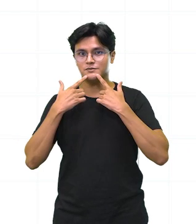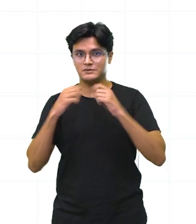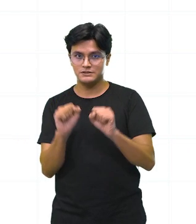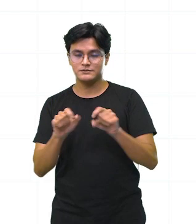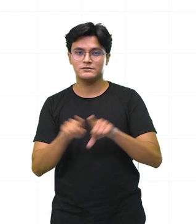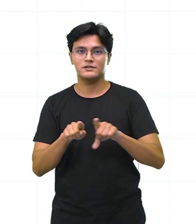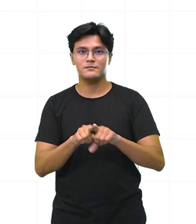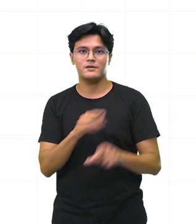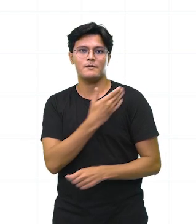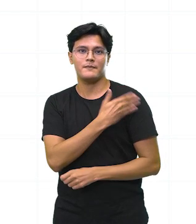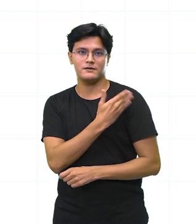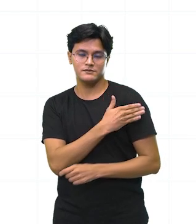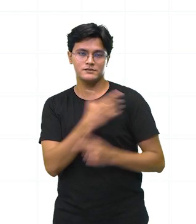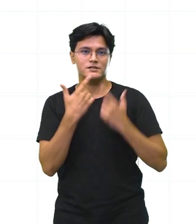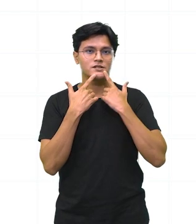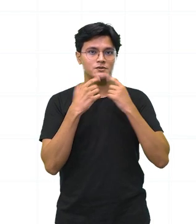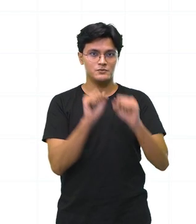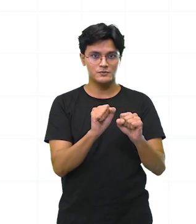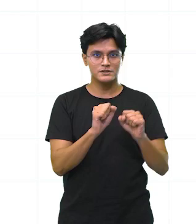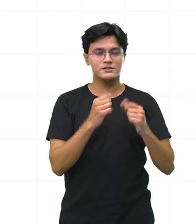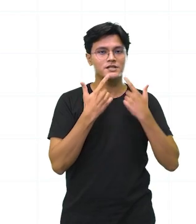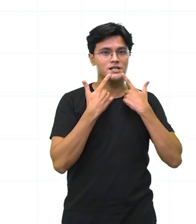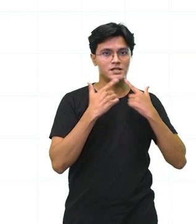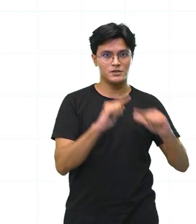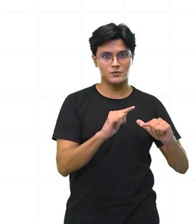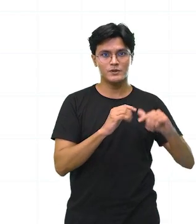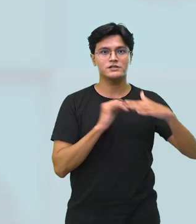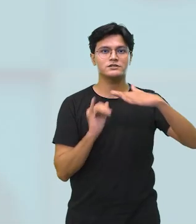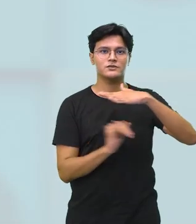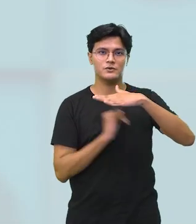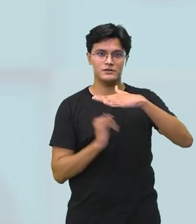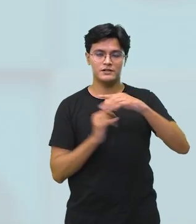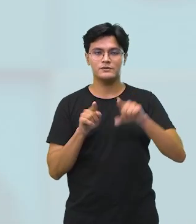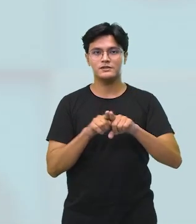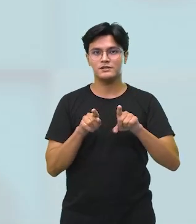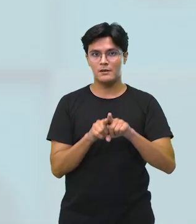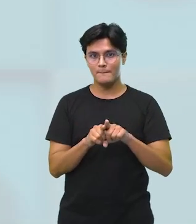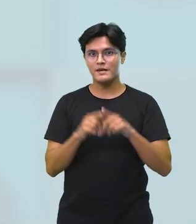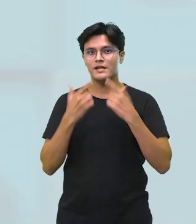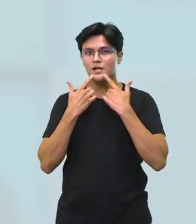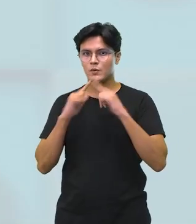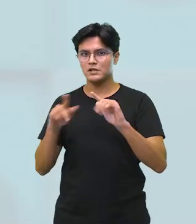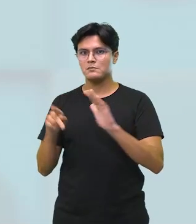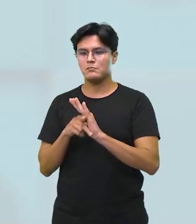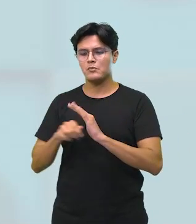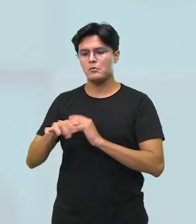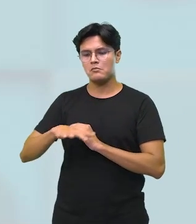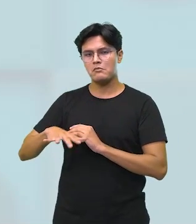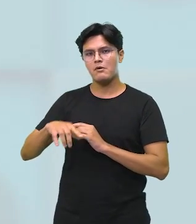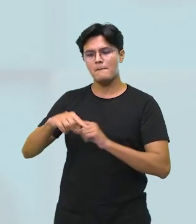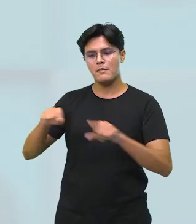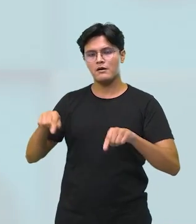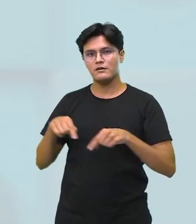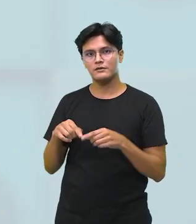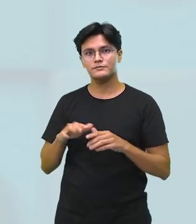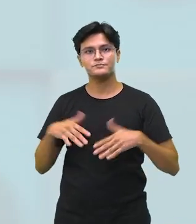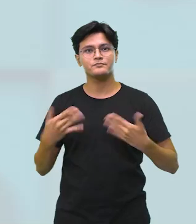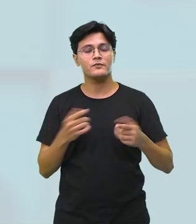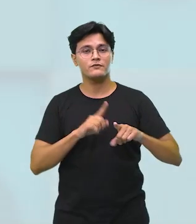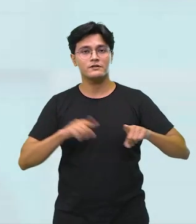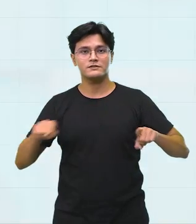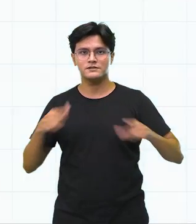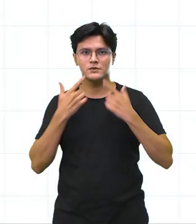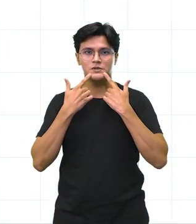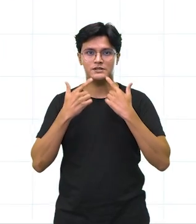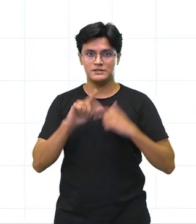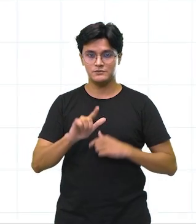linguísticos linguagem coloquial e regionalismo vamos ver então o que que é essa variação da nossa